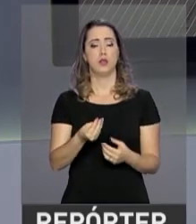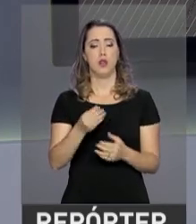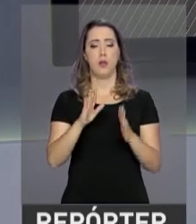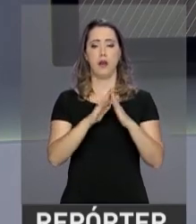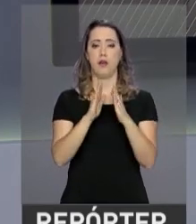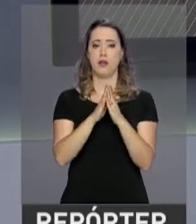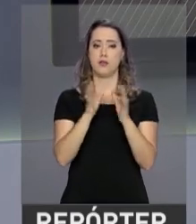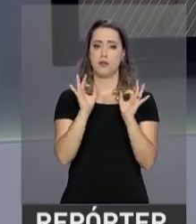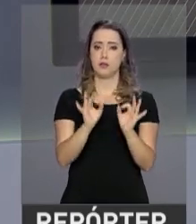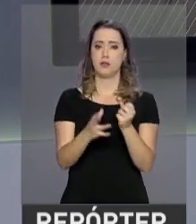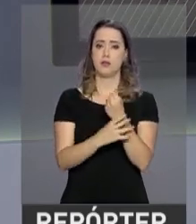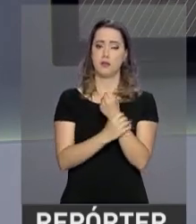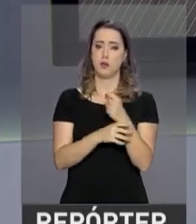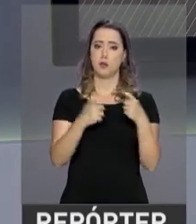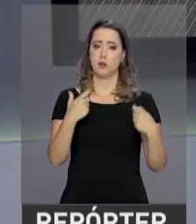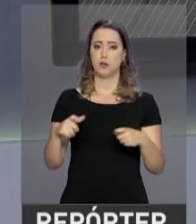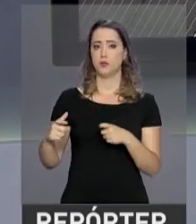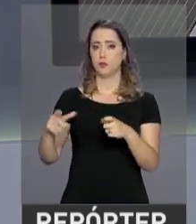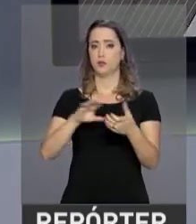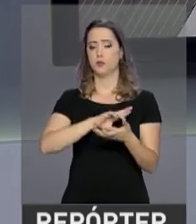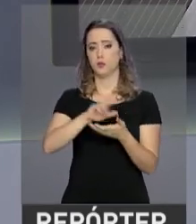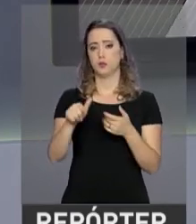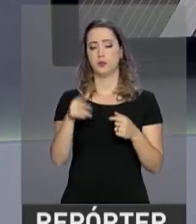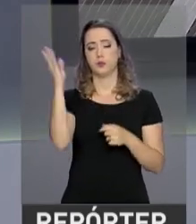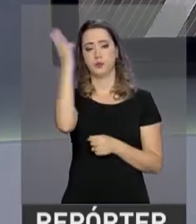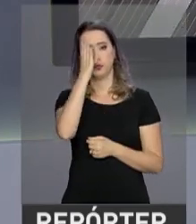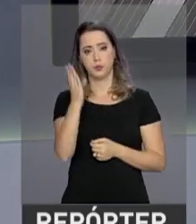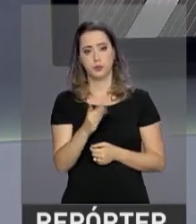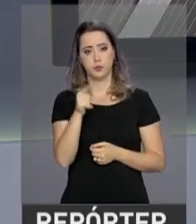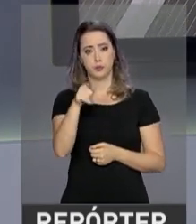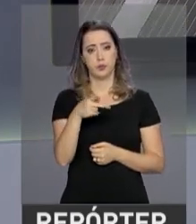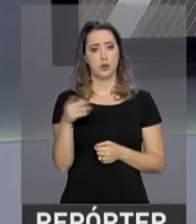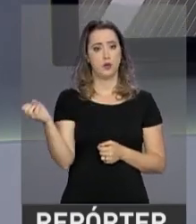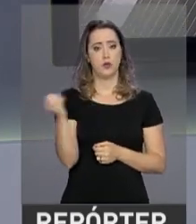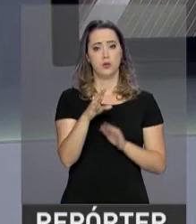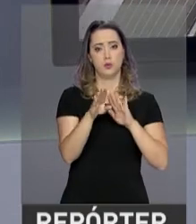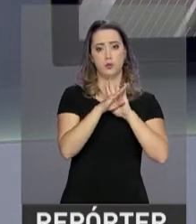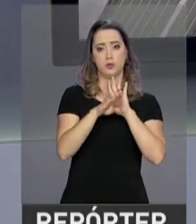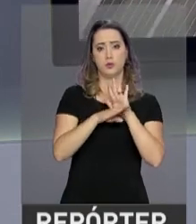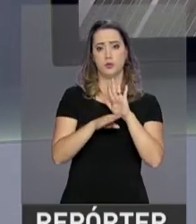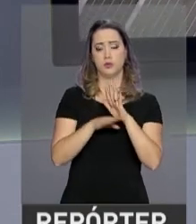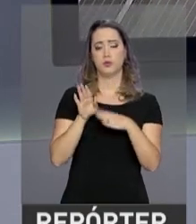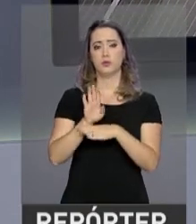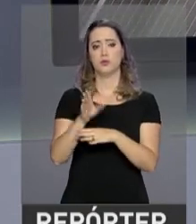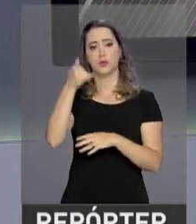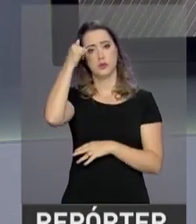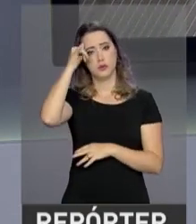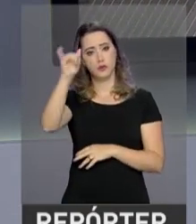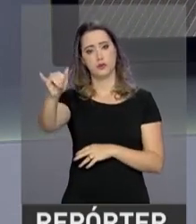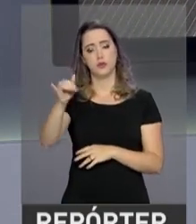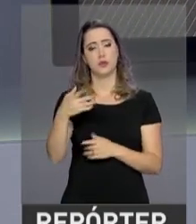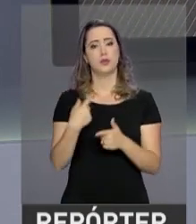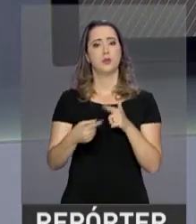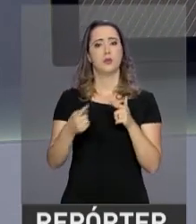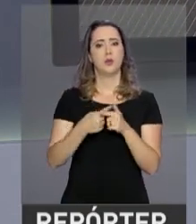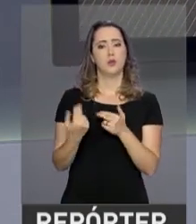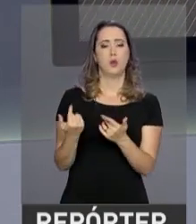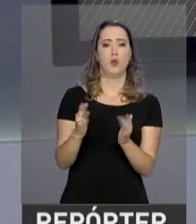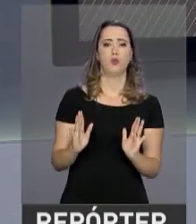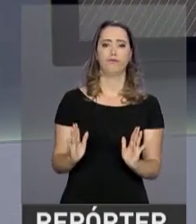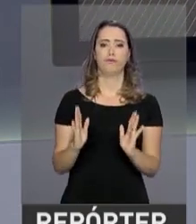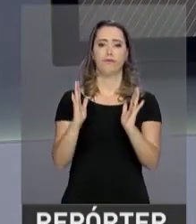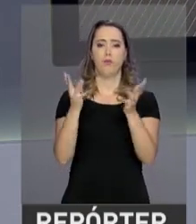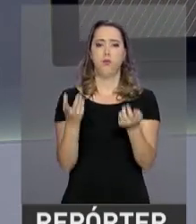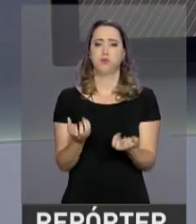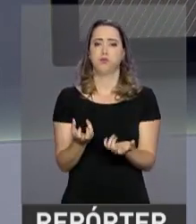no centro de grandes cidades brasileiras ele ressaltou que o novo programa vai ajudar a evitar tragédias como a do prédio que pegou